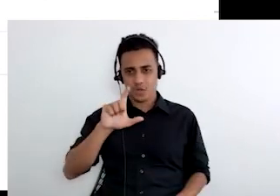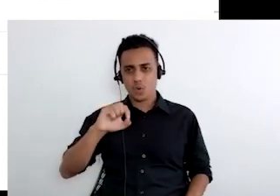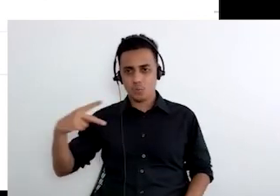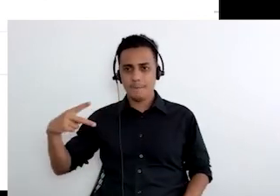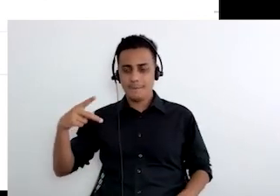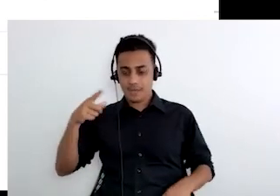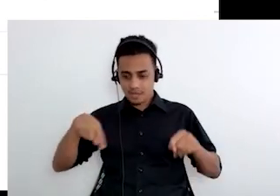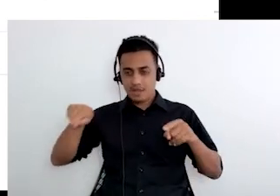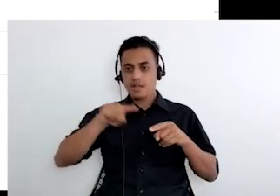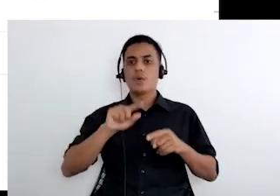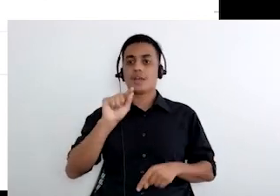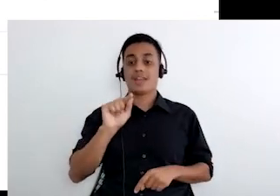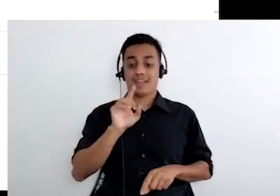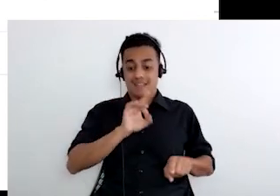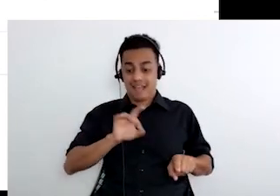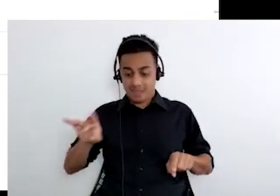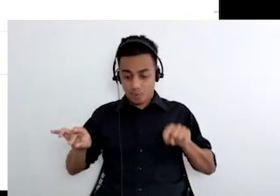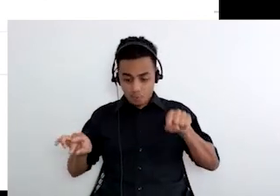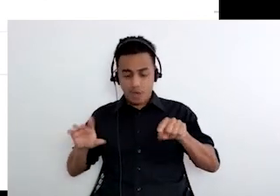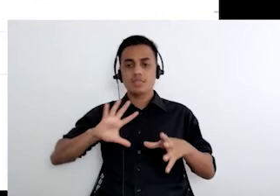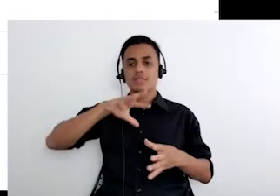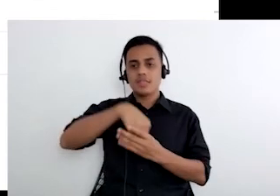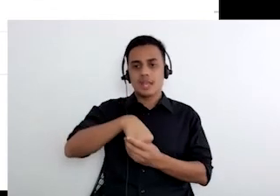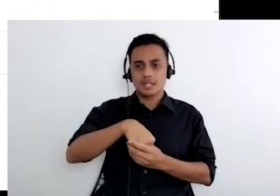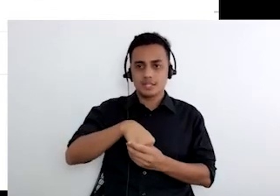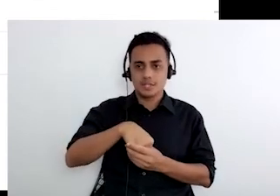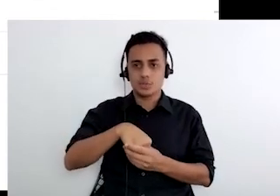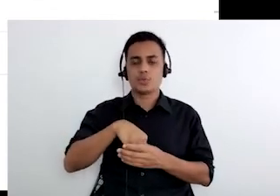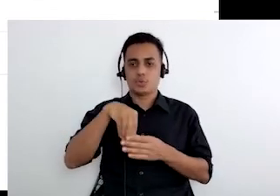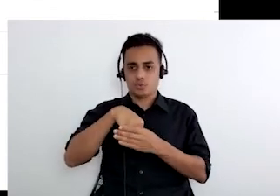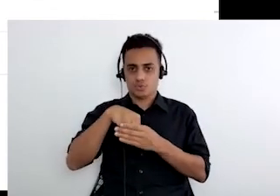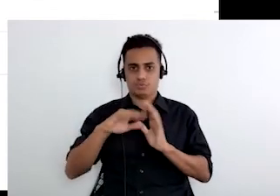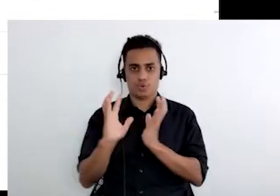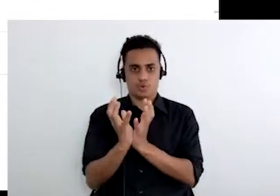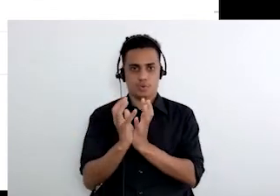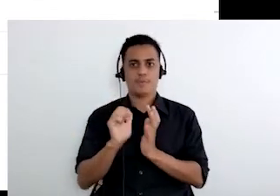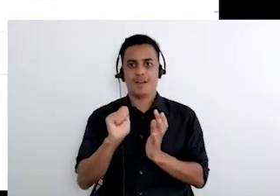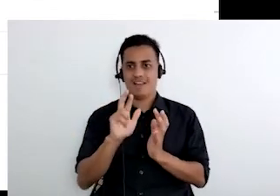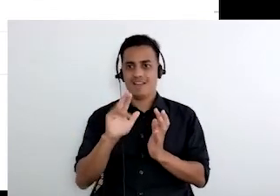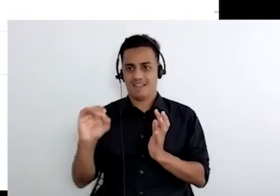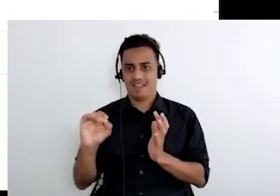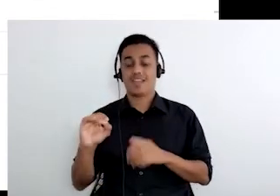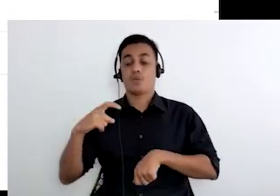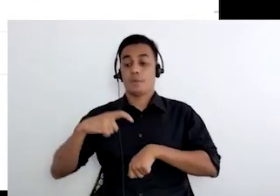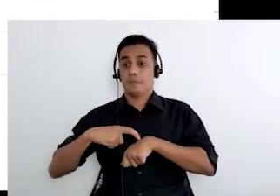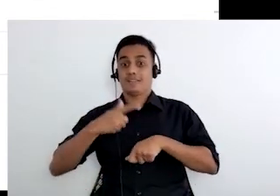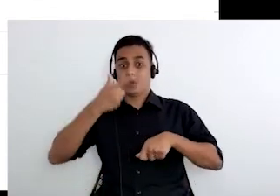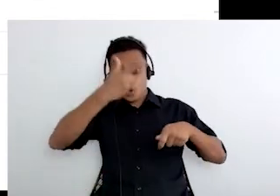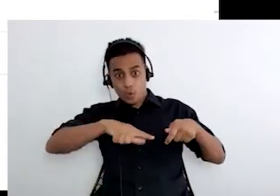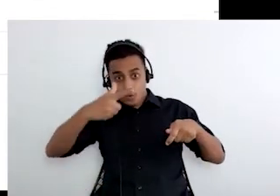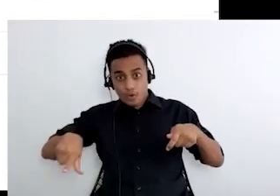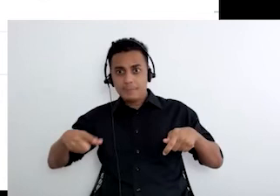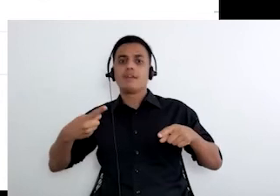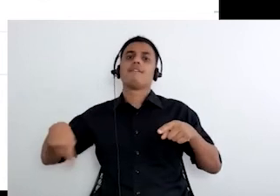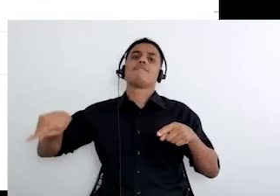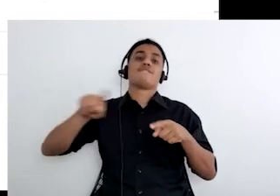tocar vai ser uma nota desse array e eu vou incrementar o meu índice de modo que quando eu fizer o loop de novo, eu vou trocar a nota seguinte, eu não